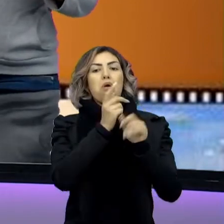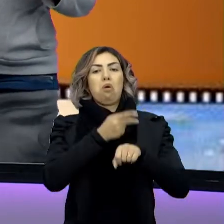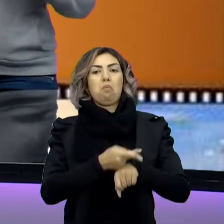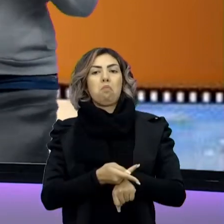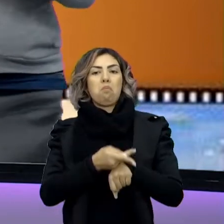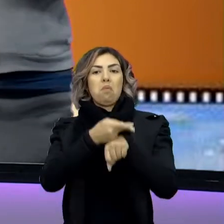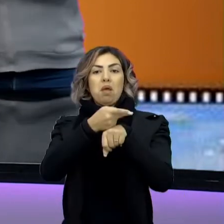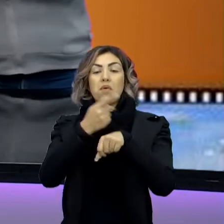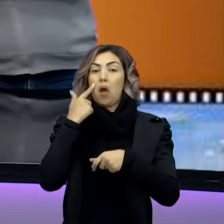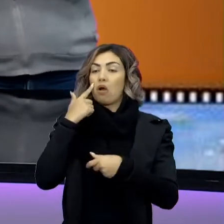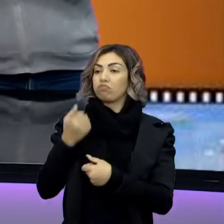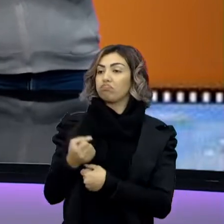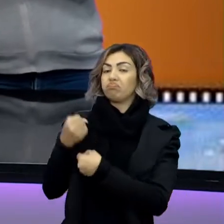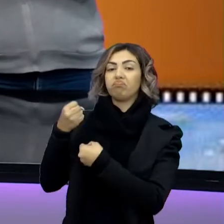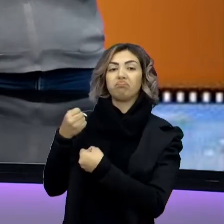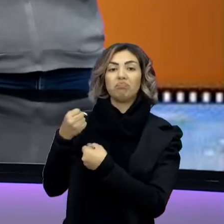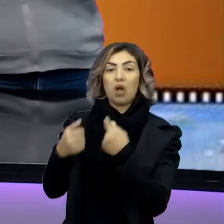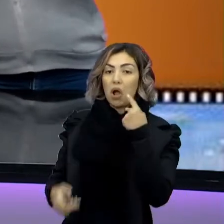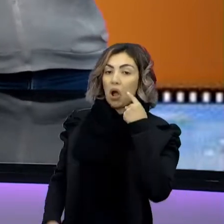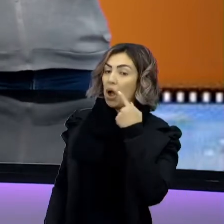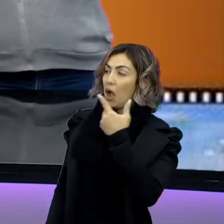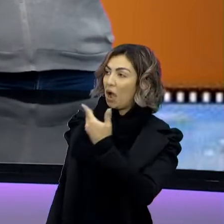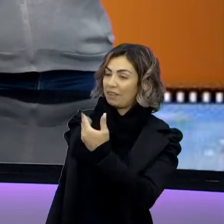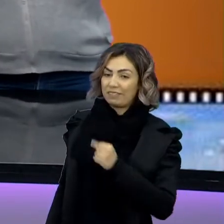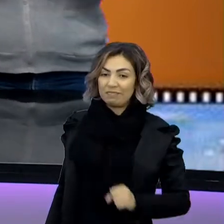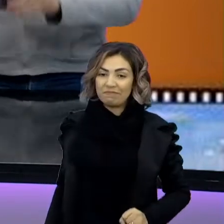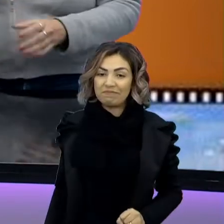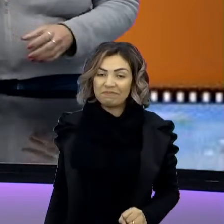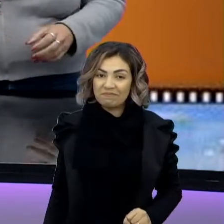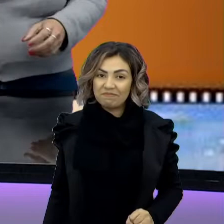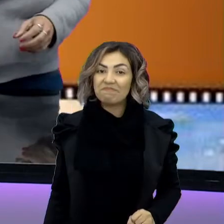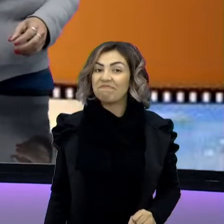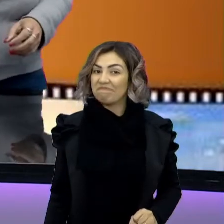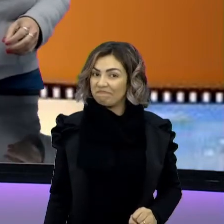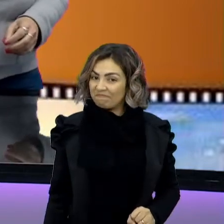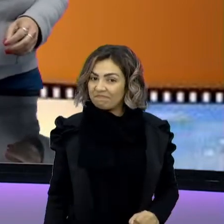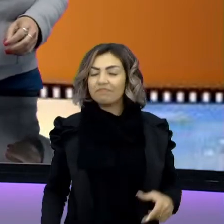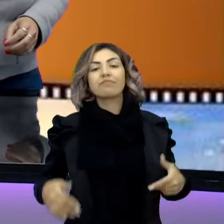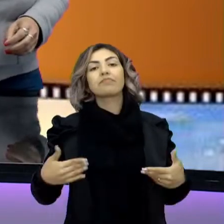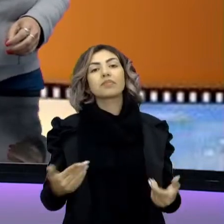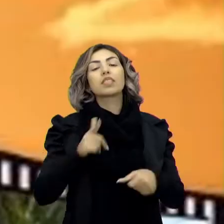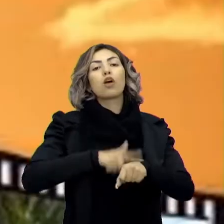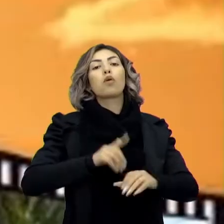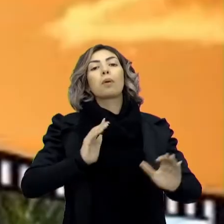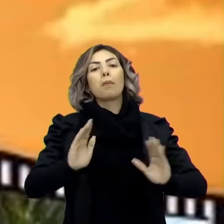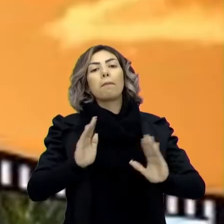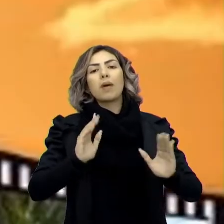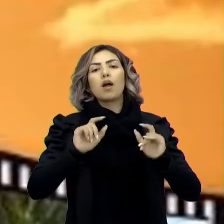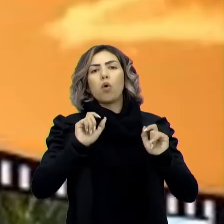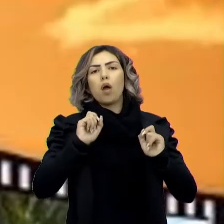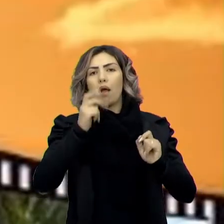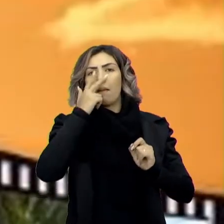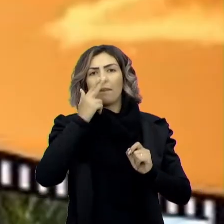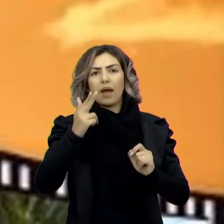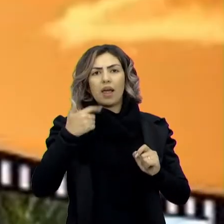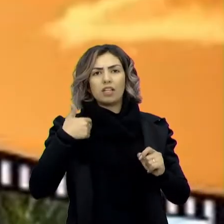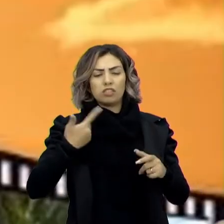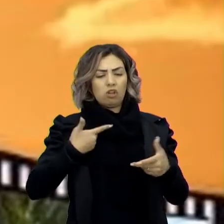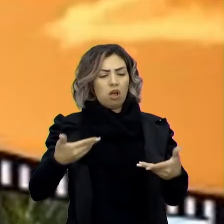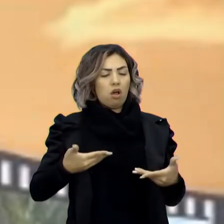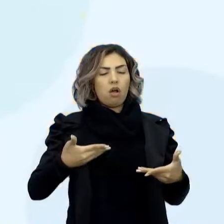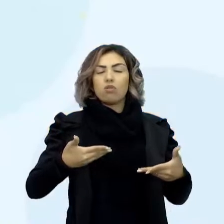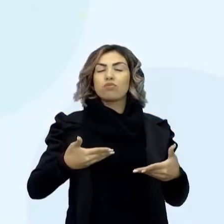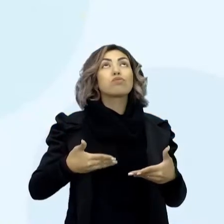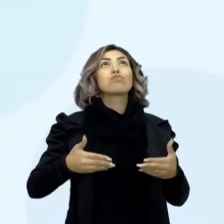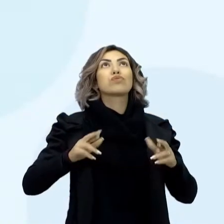ganhando o Oscar aqui. Oscar vai para... Então, nós temos aquele momento de se conectar com essa linguagem. Olha aí na